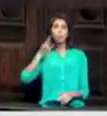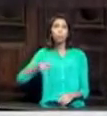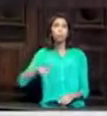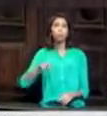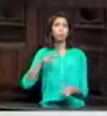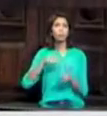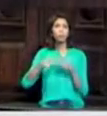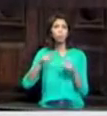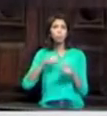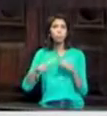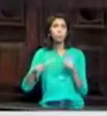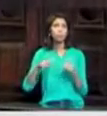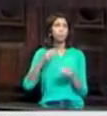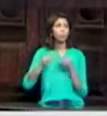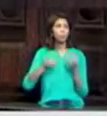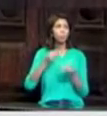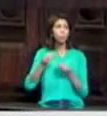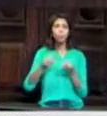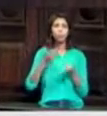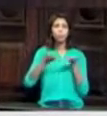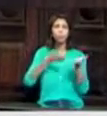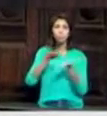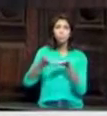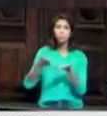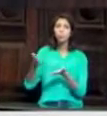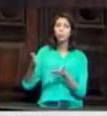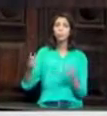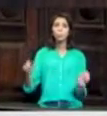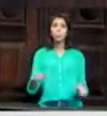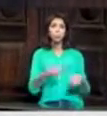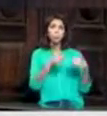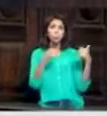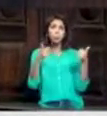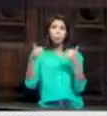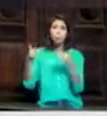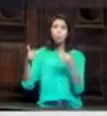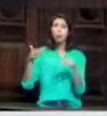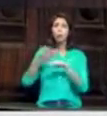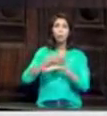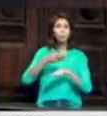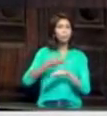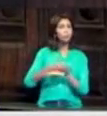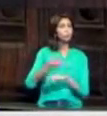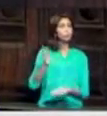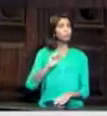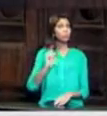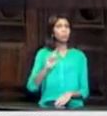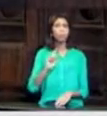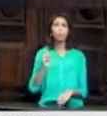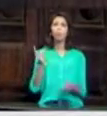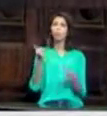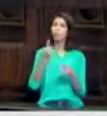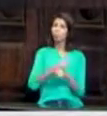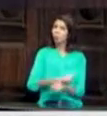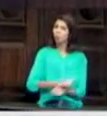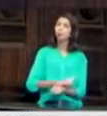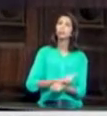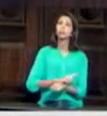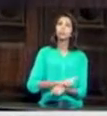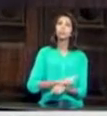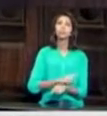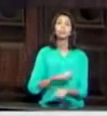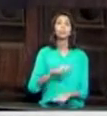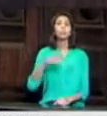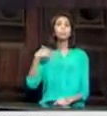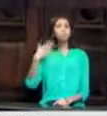né, a qualidade na prestação do atendimento, para melhorar a qualidade de vida da população. Pois não, é o contrário disso. Tem sido o contrário disso,